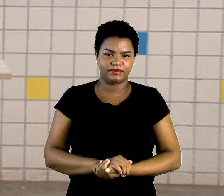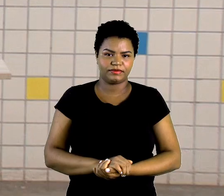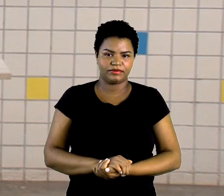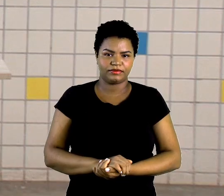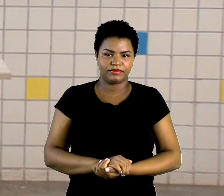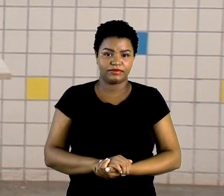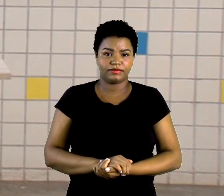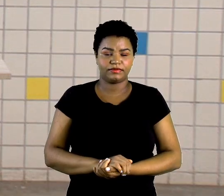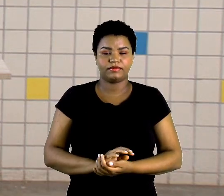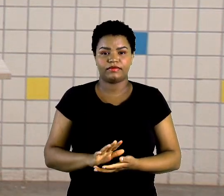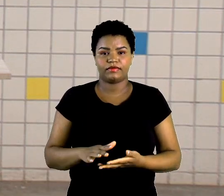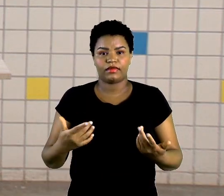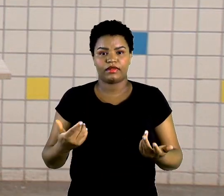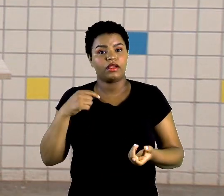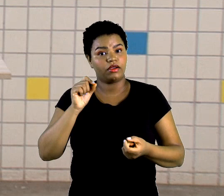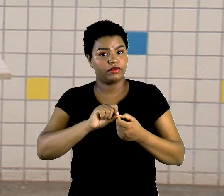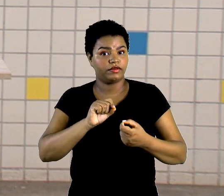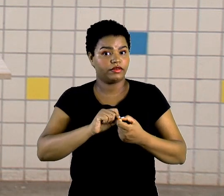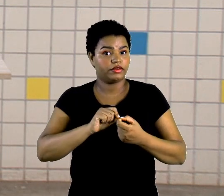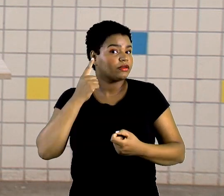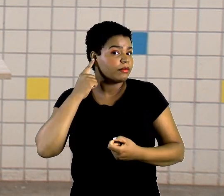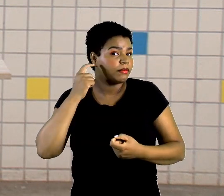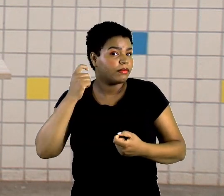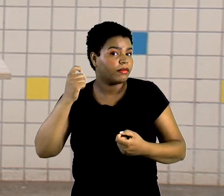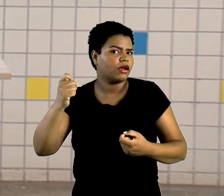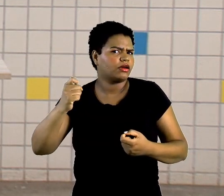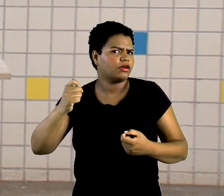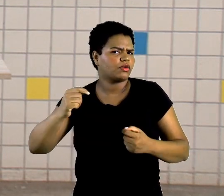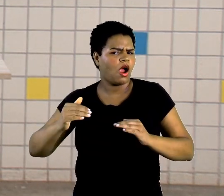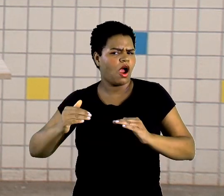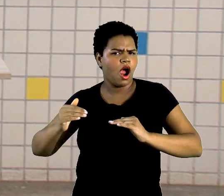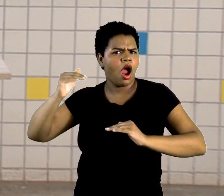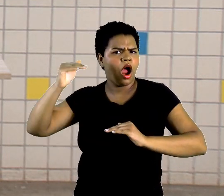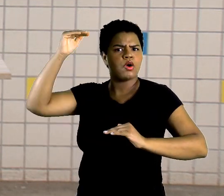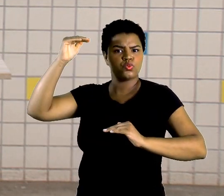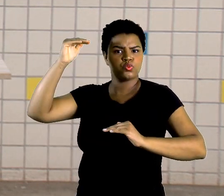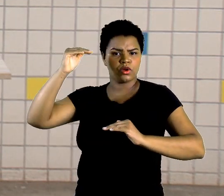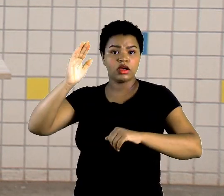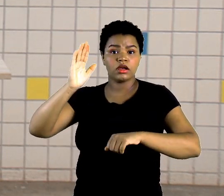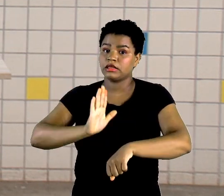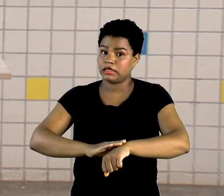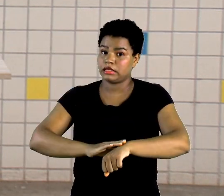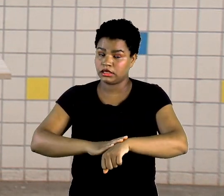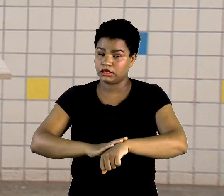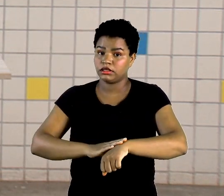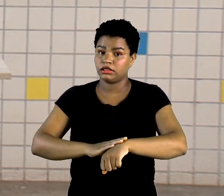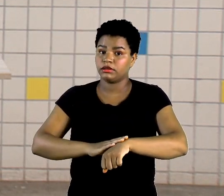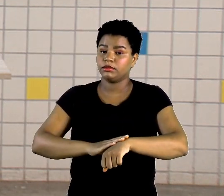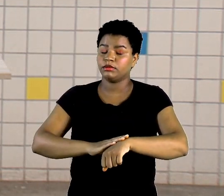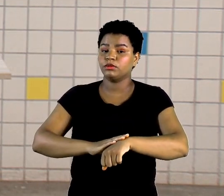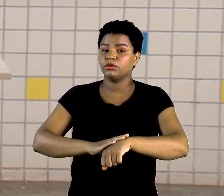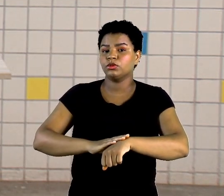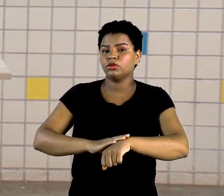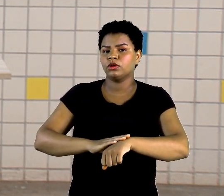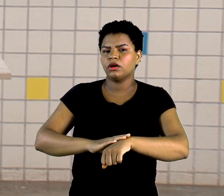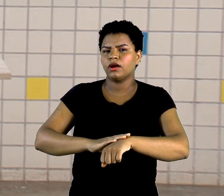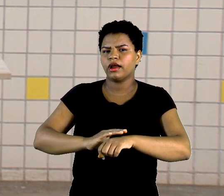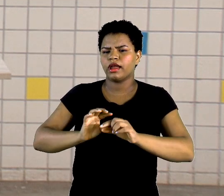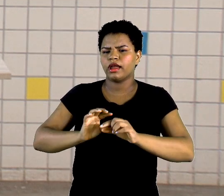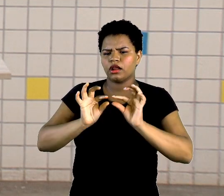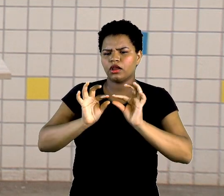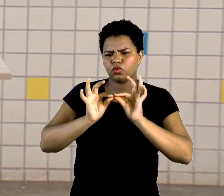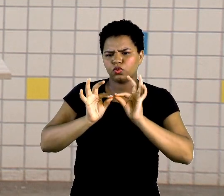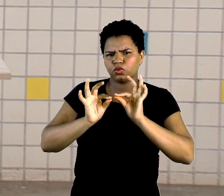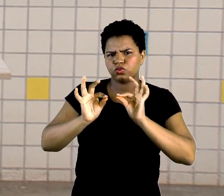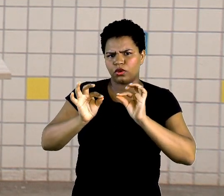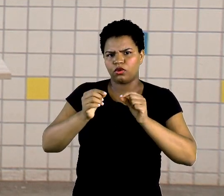Eu quis um barulho maior. Então, o tempo que ele ficou soltando